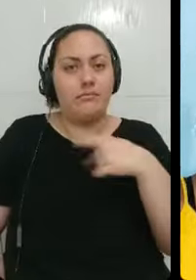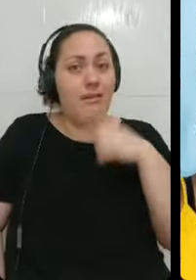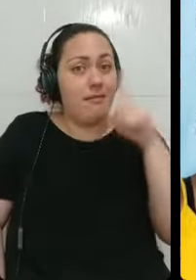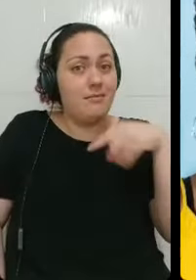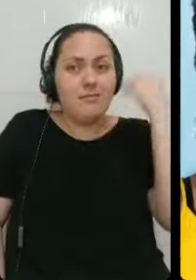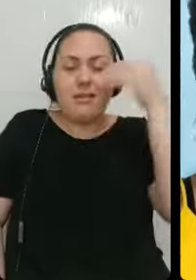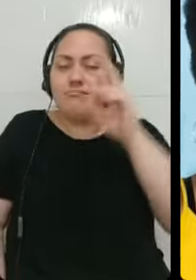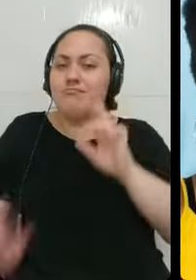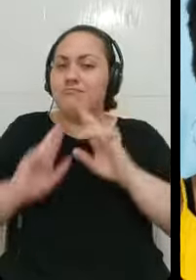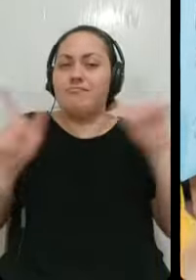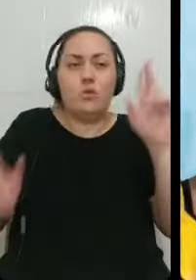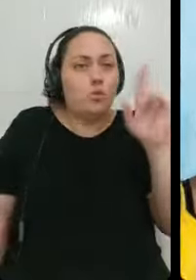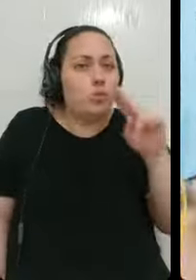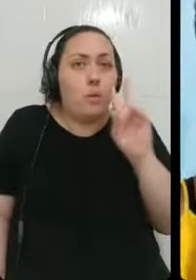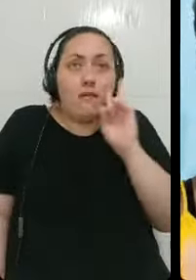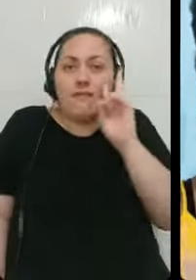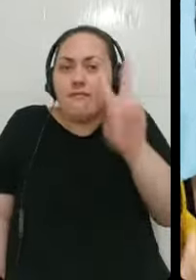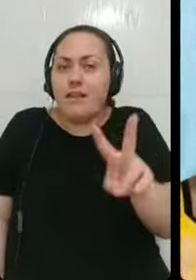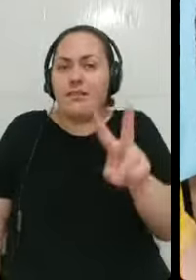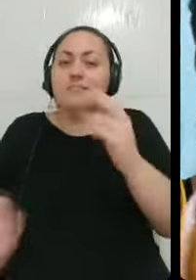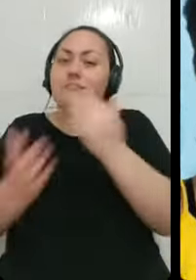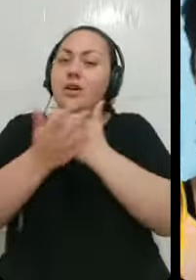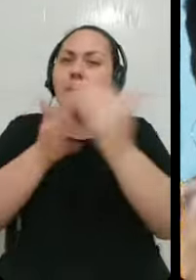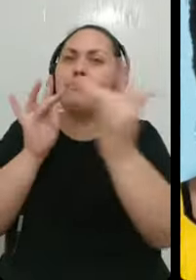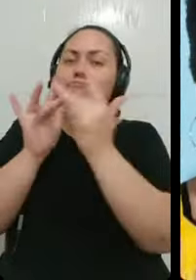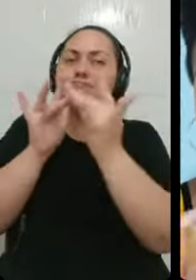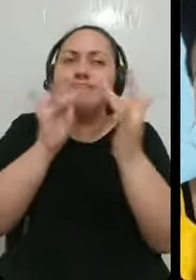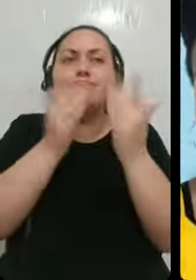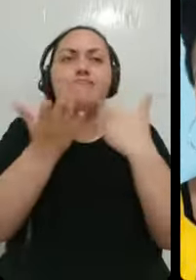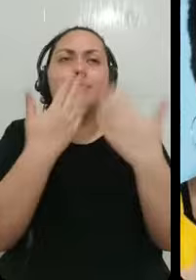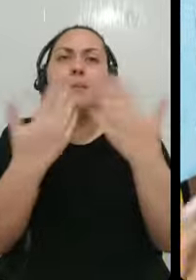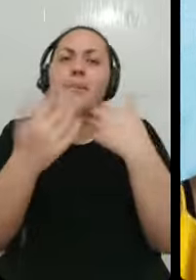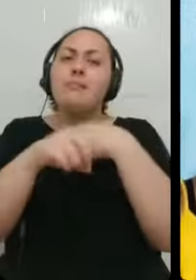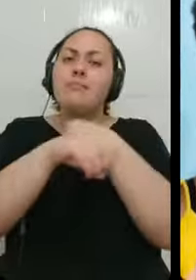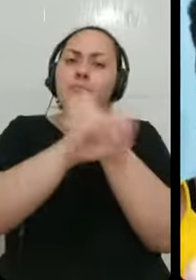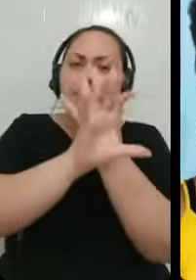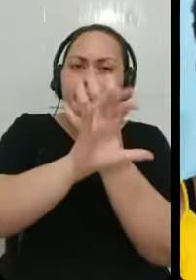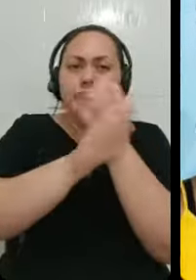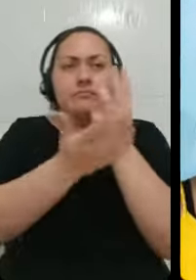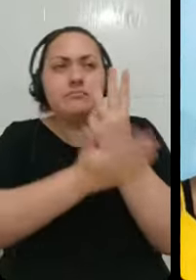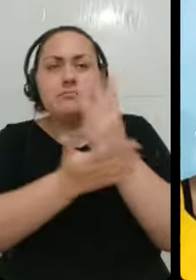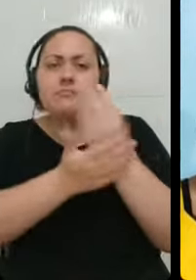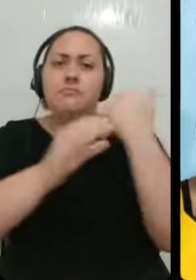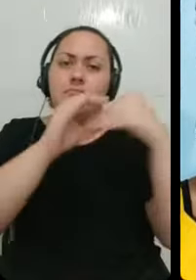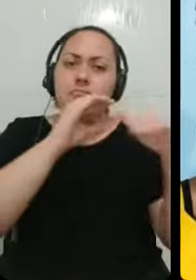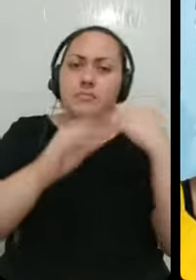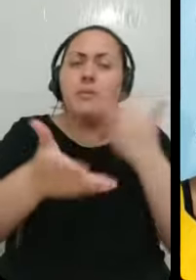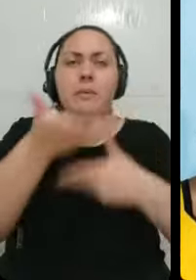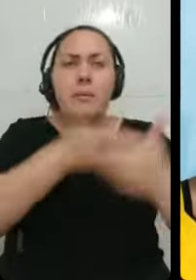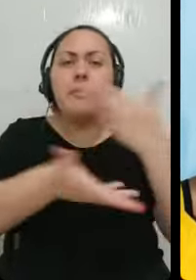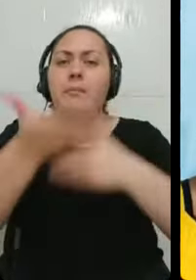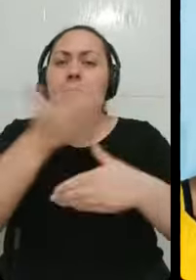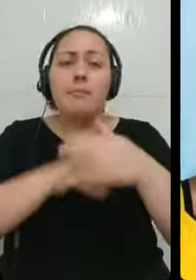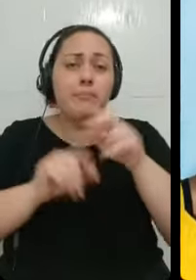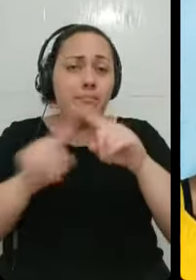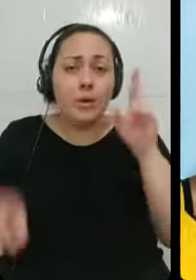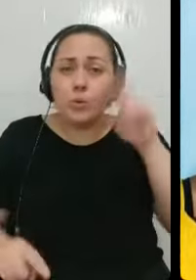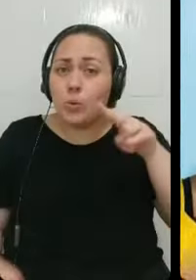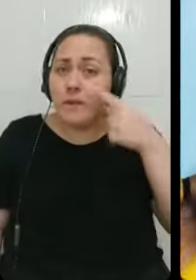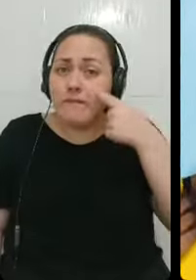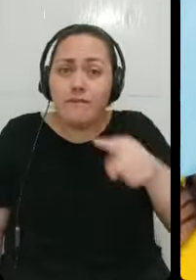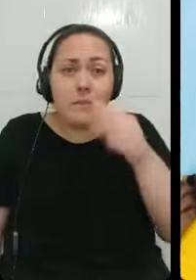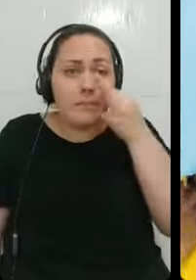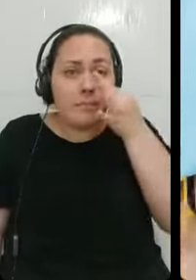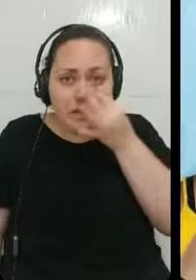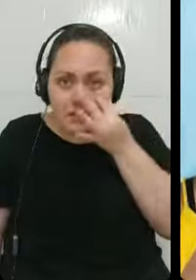visto as pessoas e tu ter que criar um vínculo com elas só através de reuniões e via WhatsApp e-mail. Então é bem diferente,